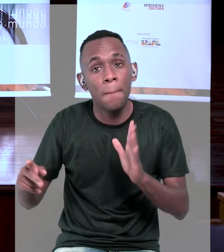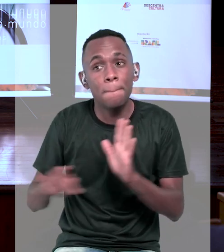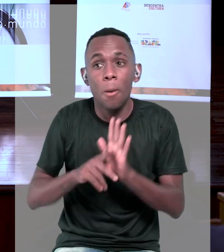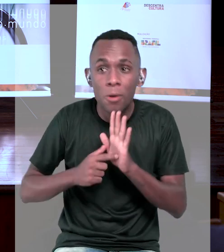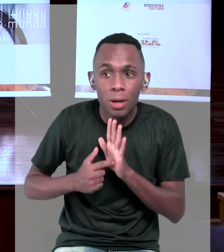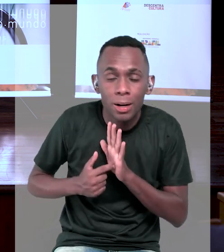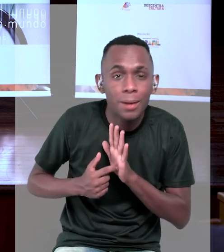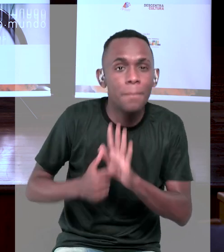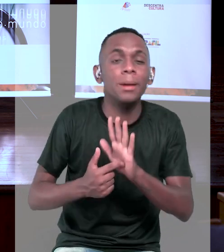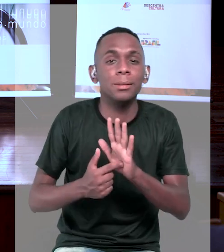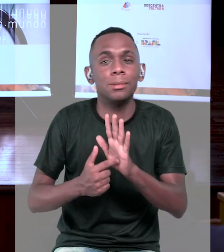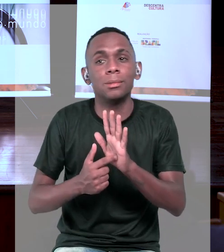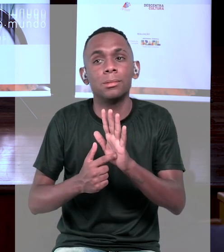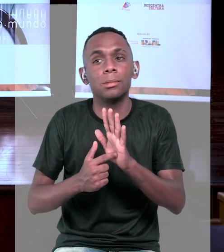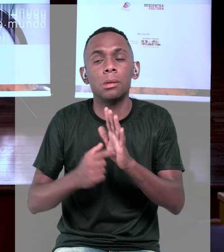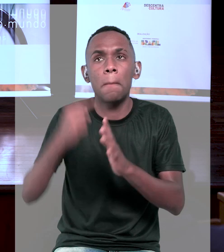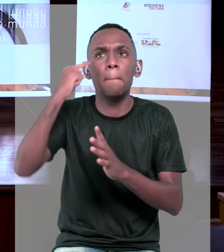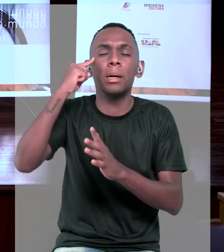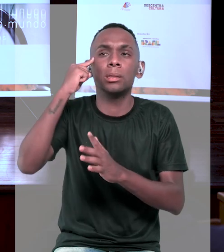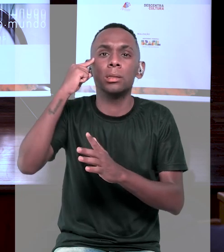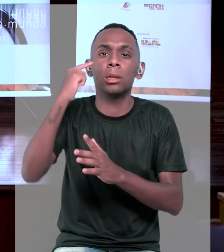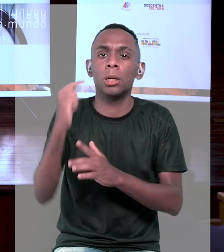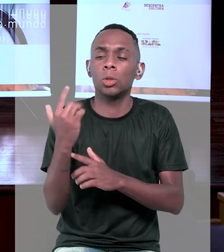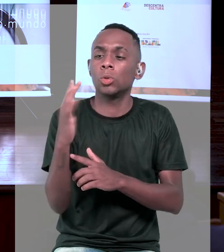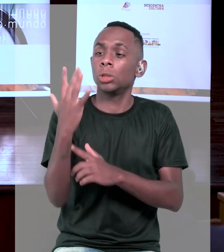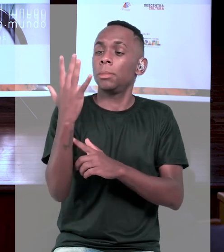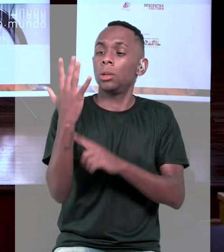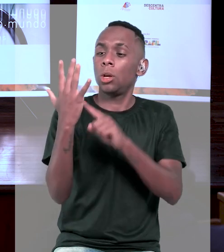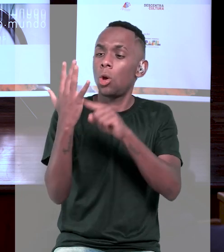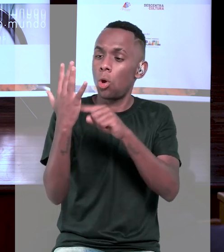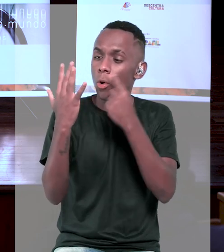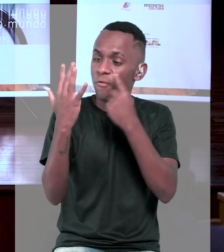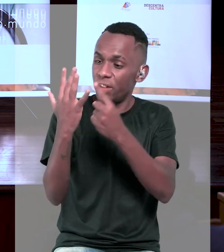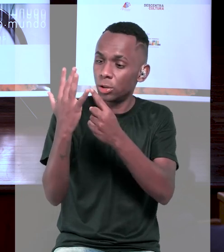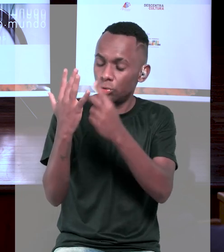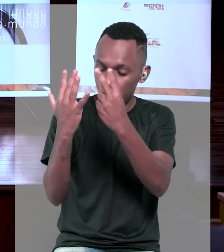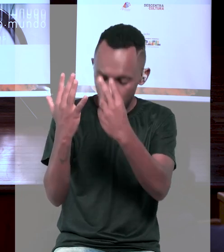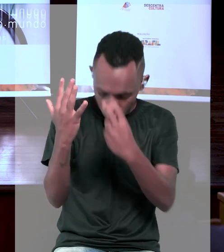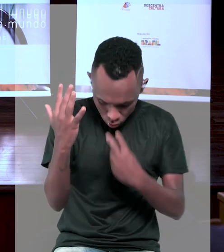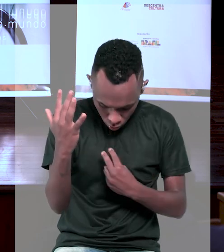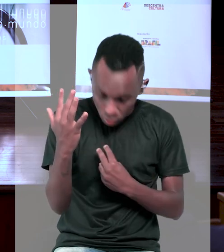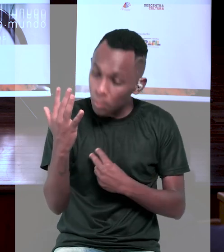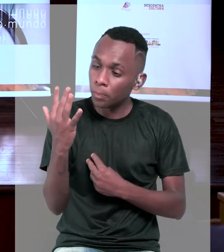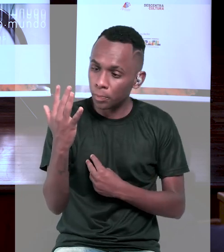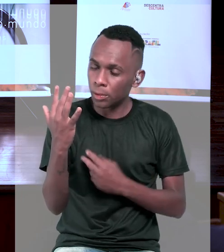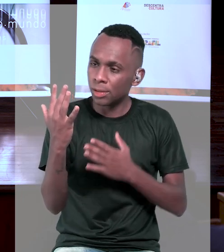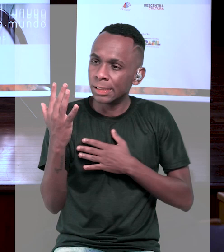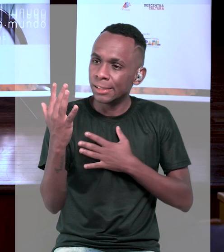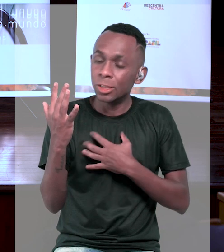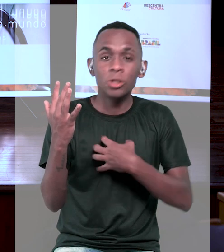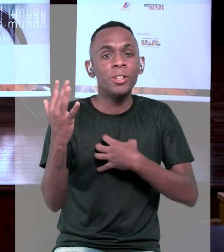do espelho. Eu olho longe e vejo a mim mesmo, e isso me deixa